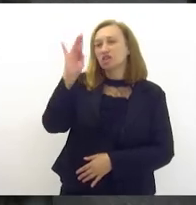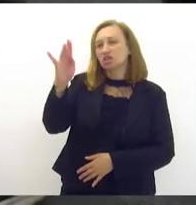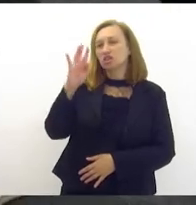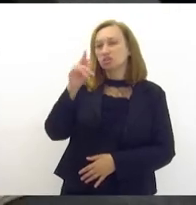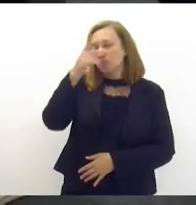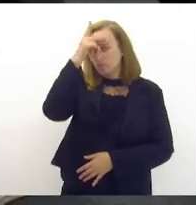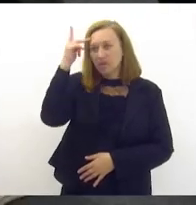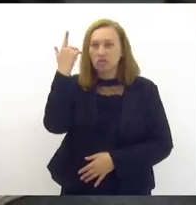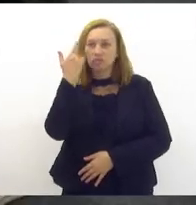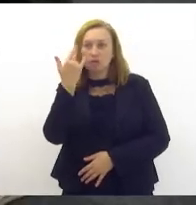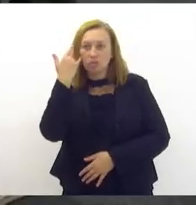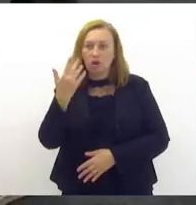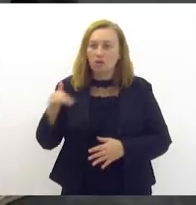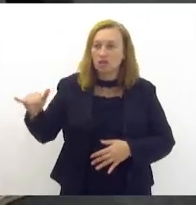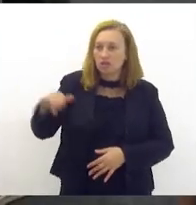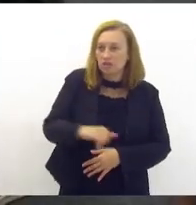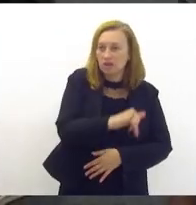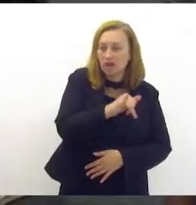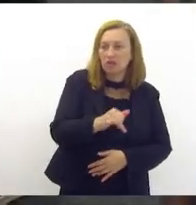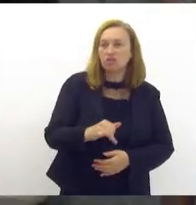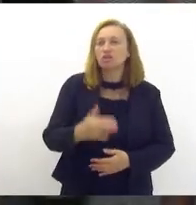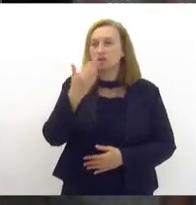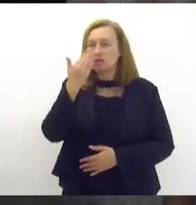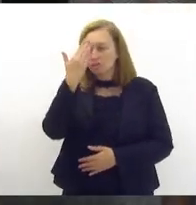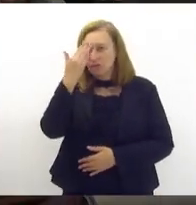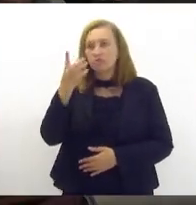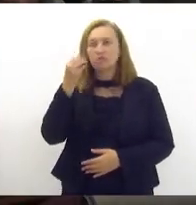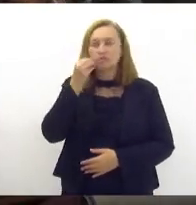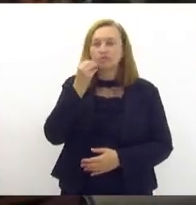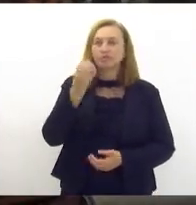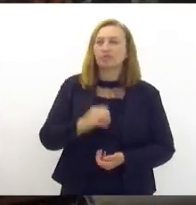viaja e que passa do avião. Muito obrigado pela oportunidade.